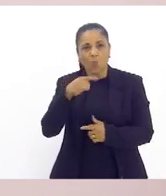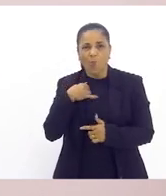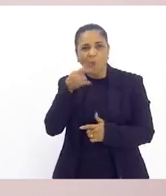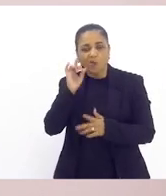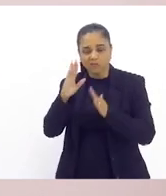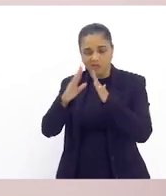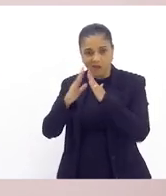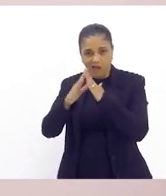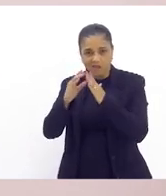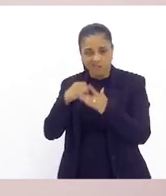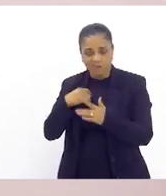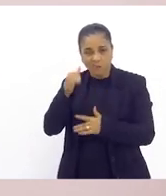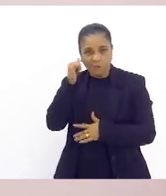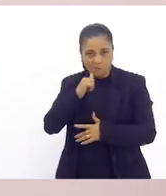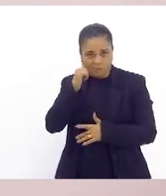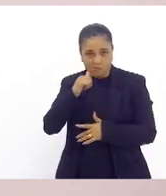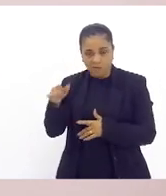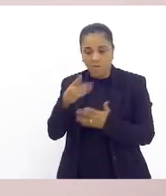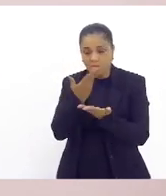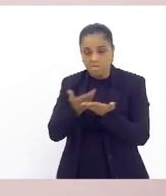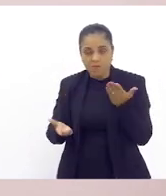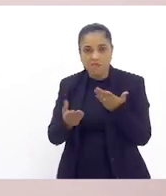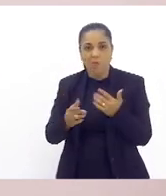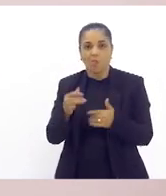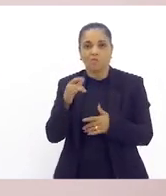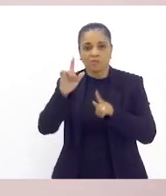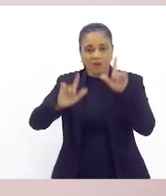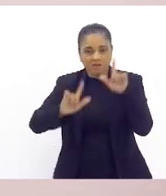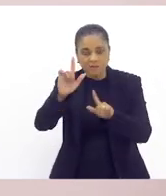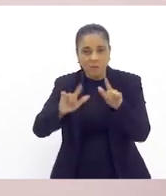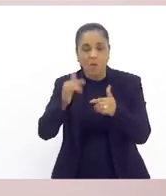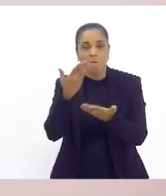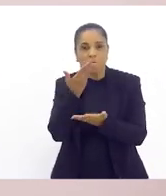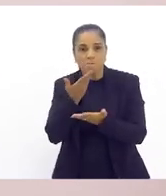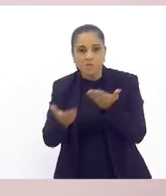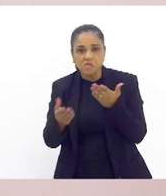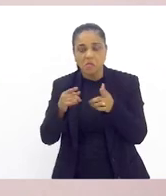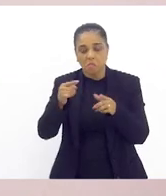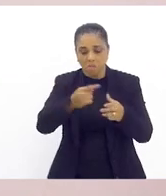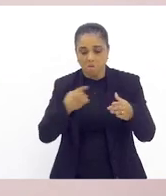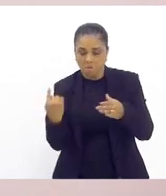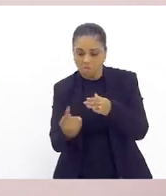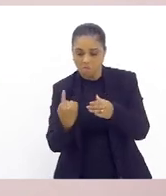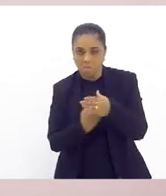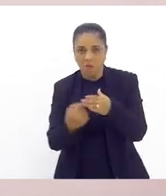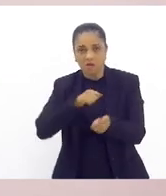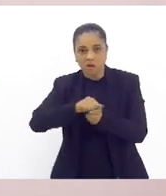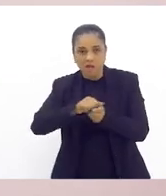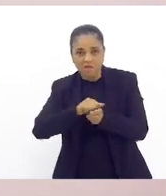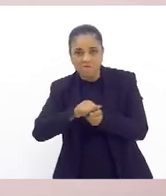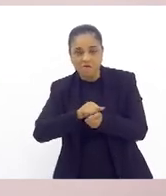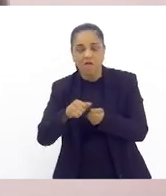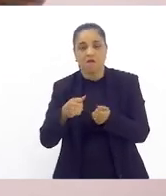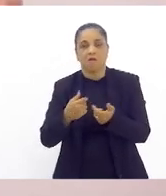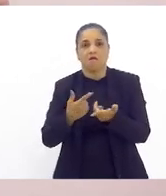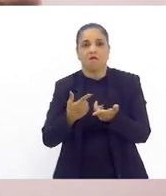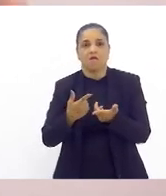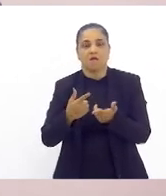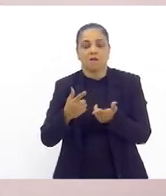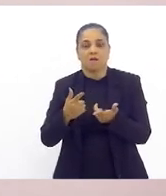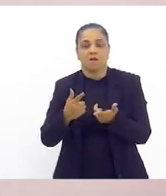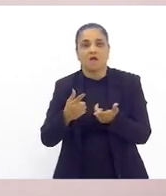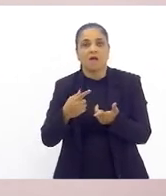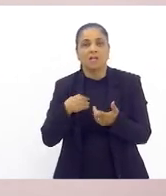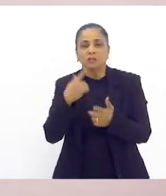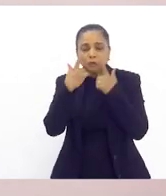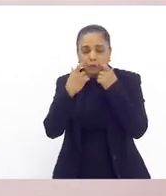perdeu geladeira televisão máquina de lavar e ela chorando me contou que agora ela tem que lavar a máquina a roupa